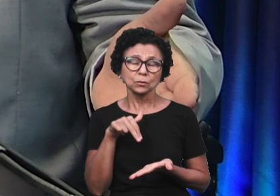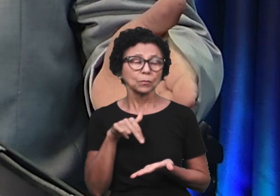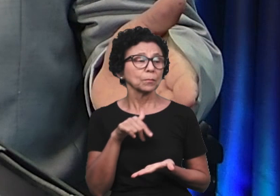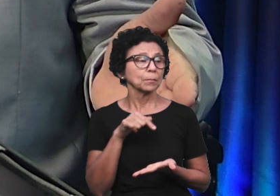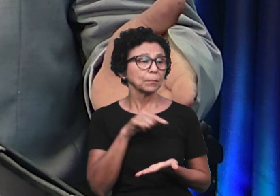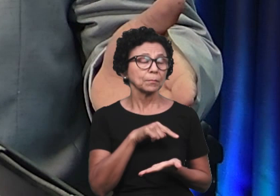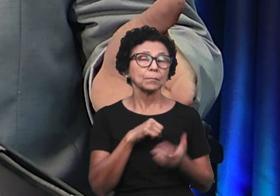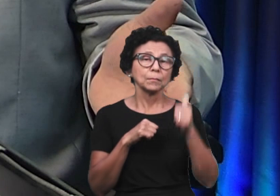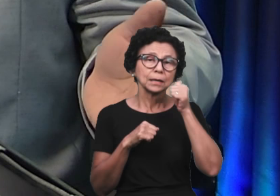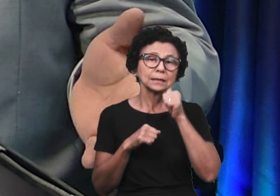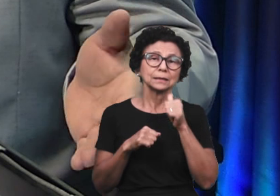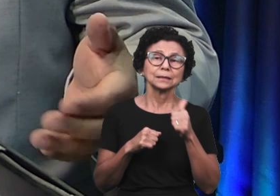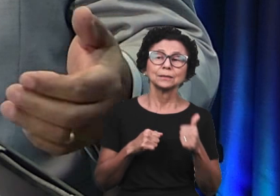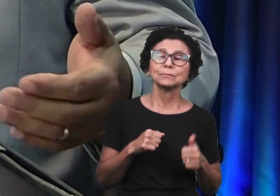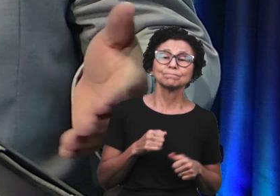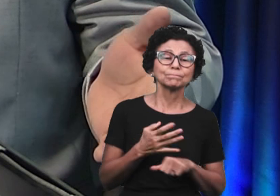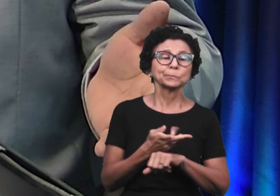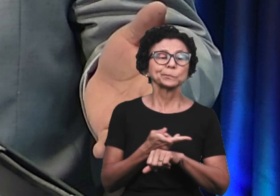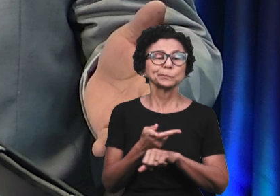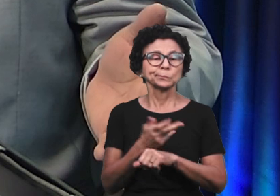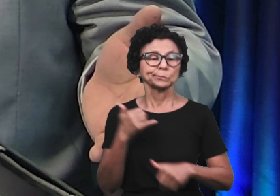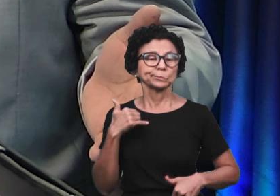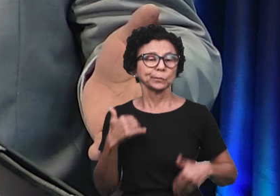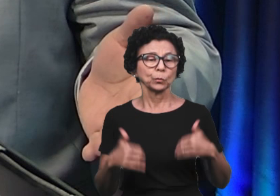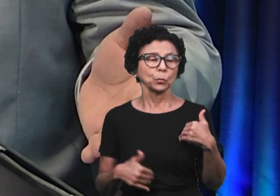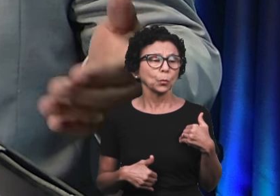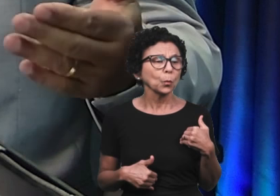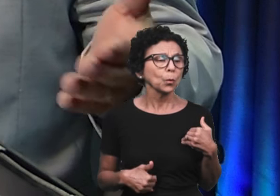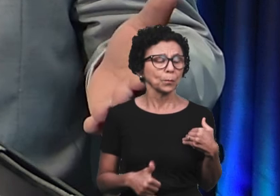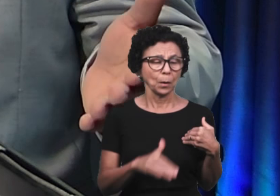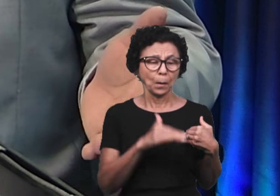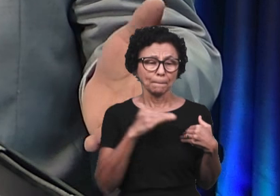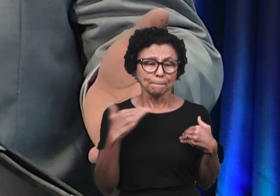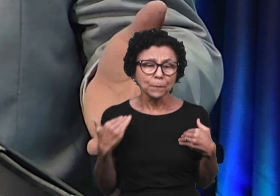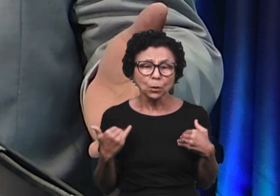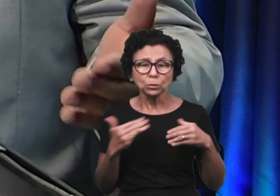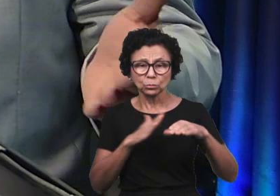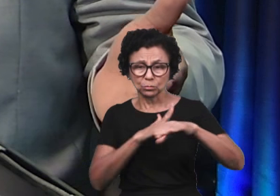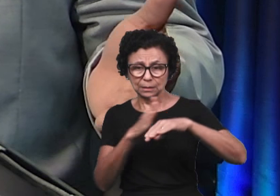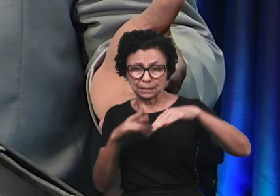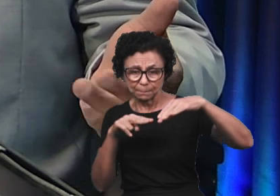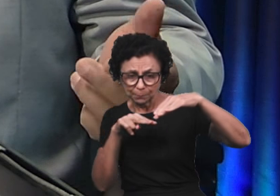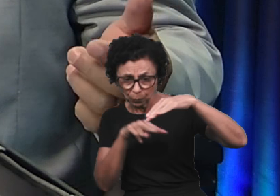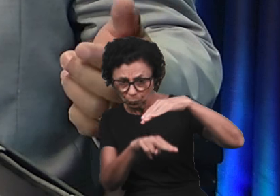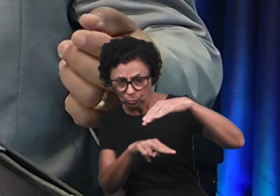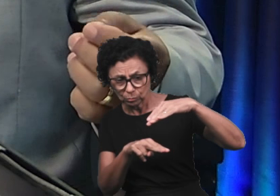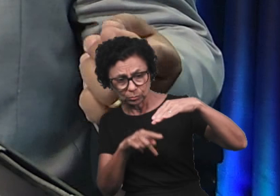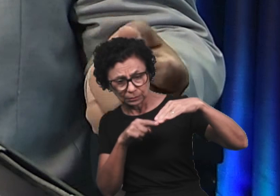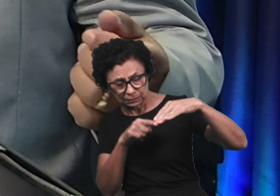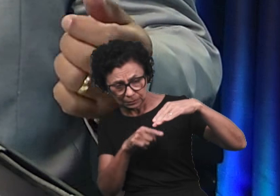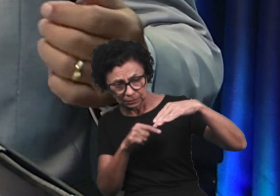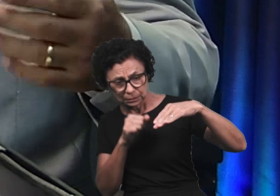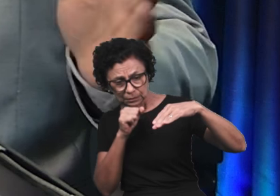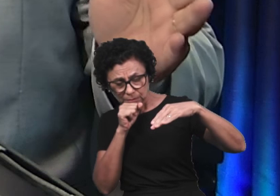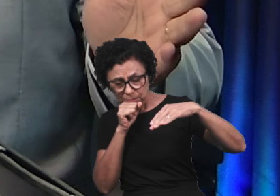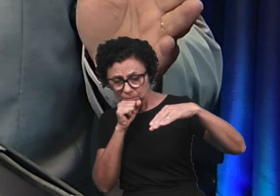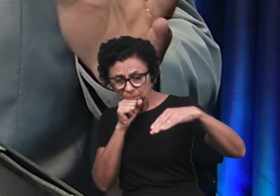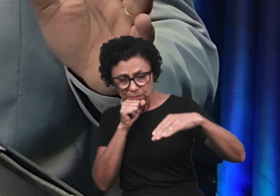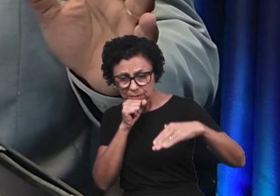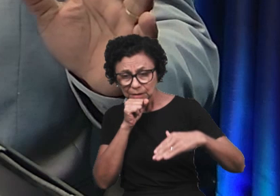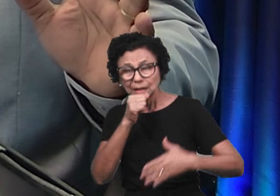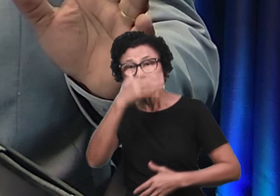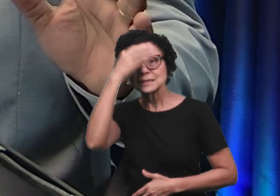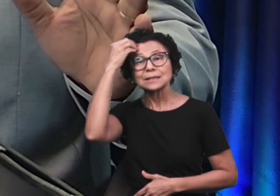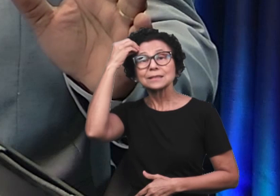Jesus, né? Ela não foi ali conferir, não, Jesus ressuscitou, ele está vivo, não, ela esqueceu